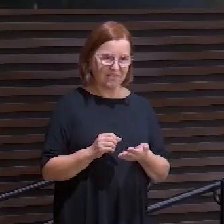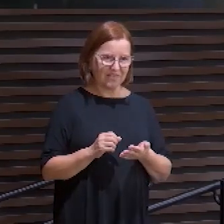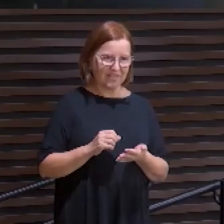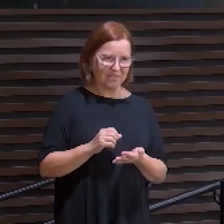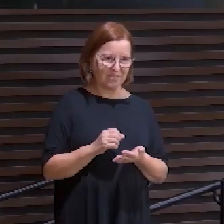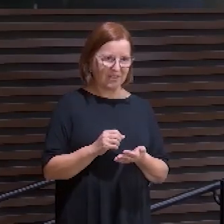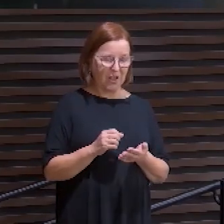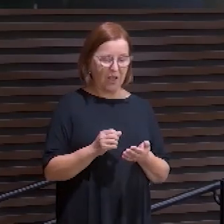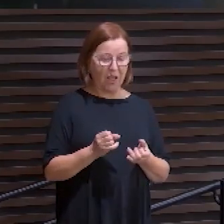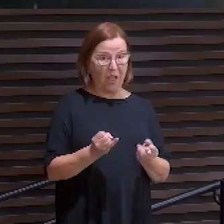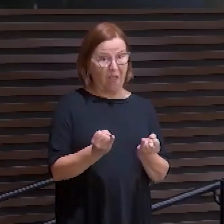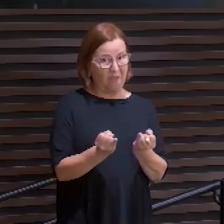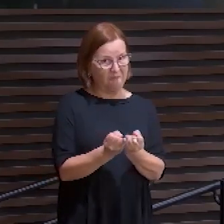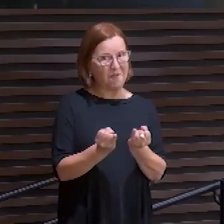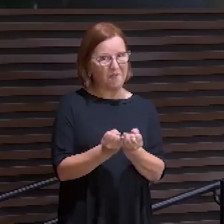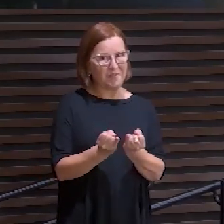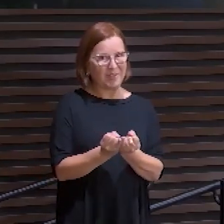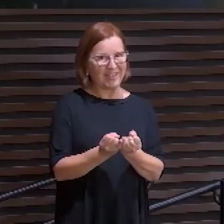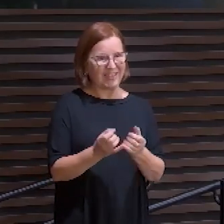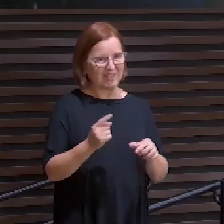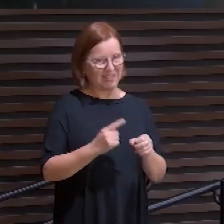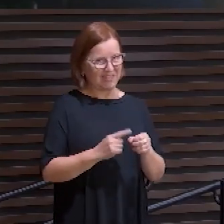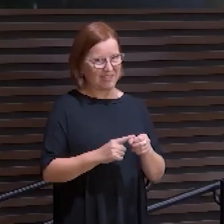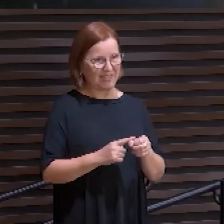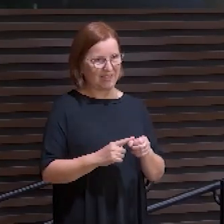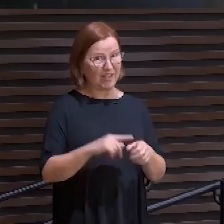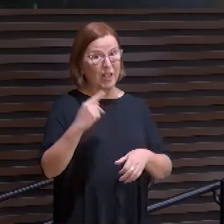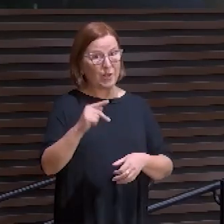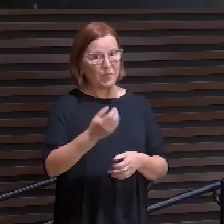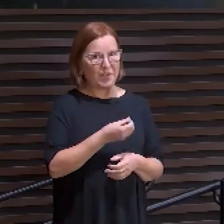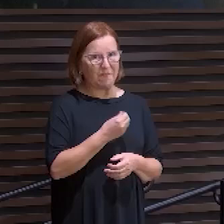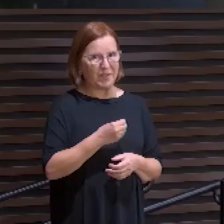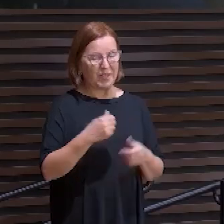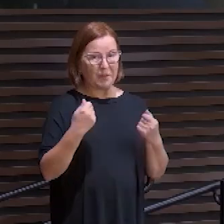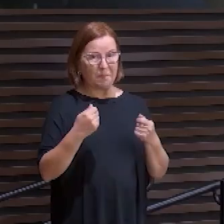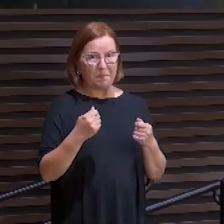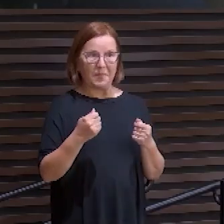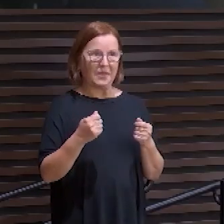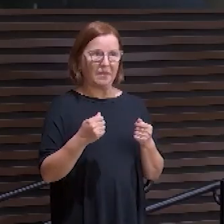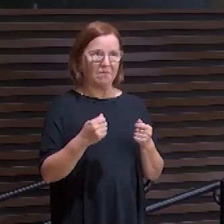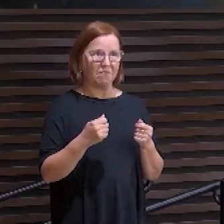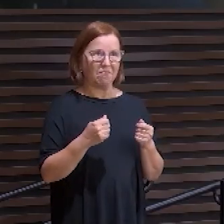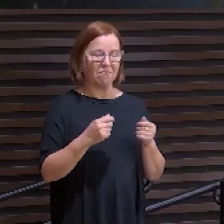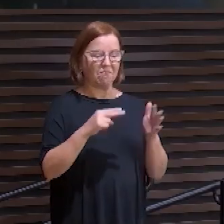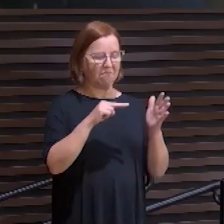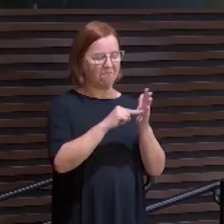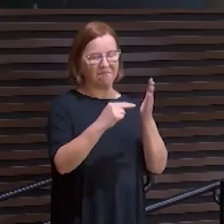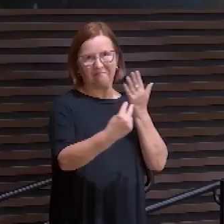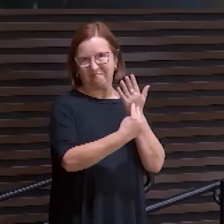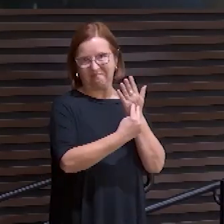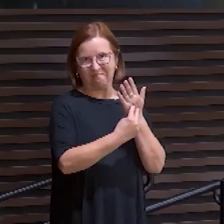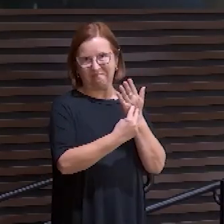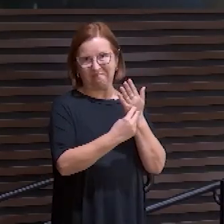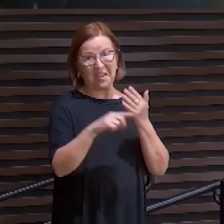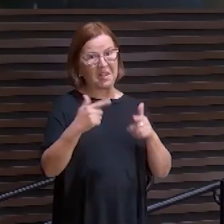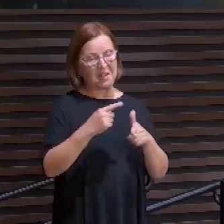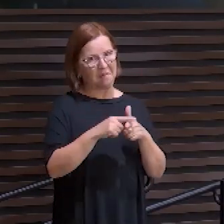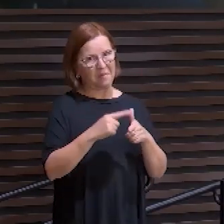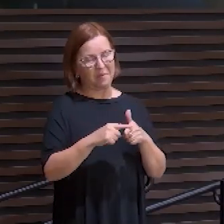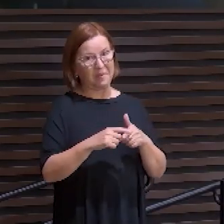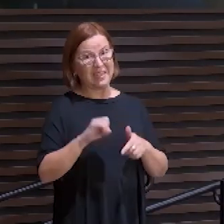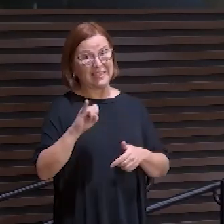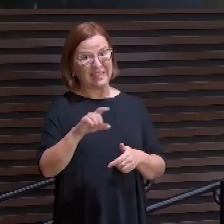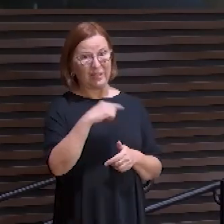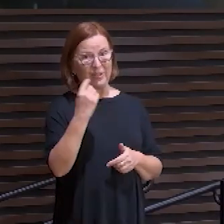Você tem que ter vida tão transparente que não tem problema. Se nossa vida